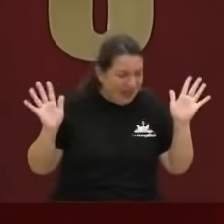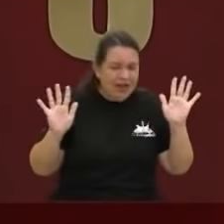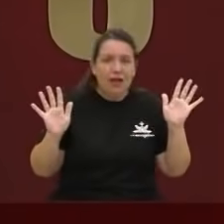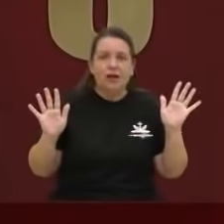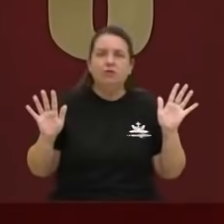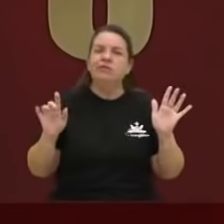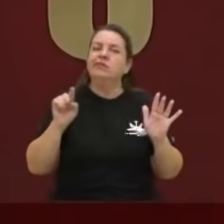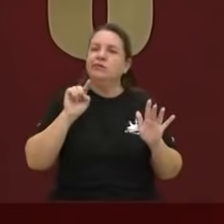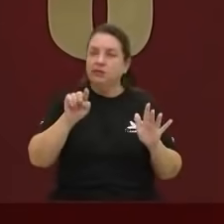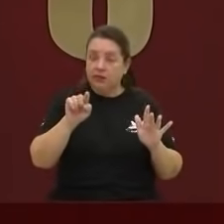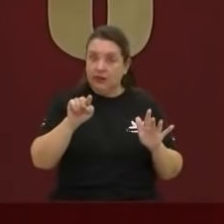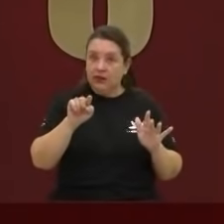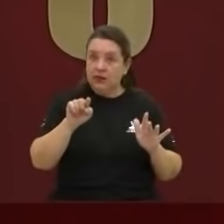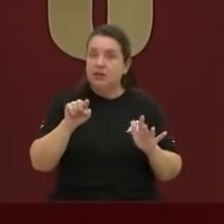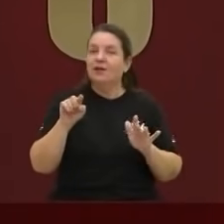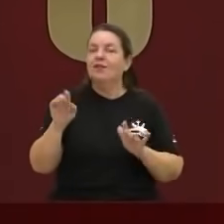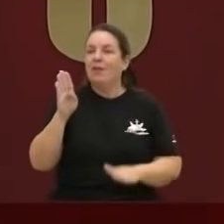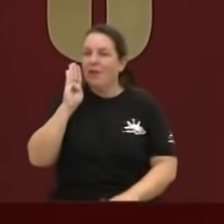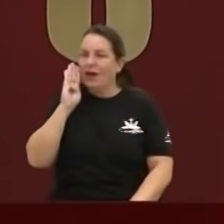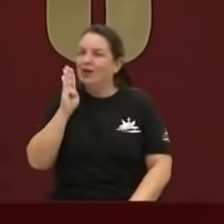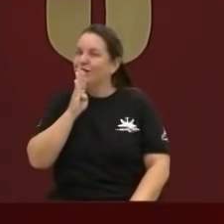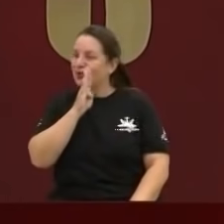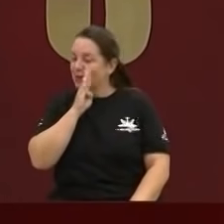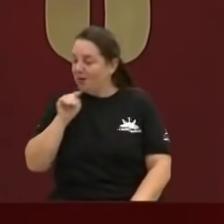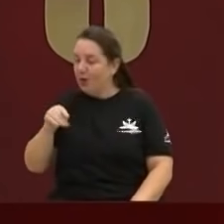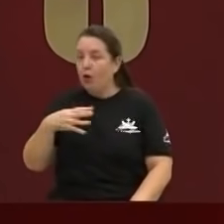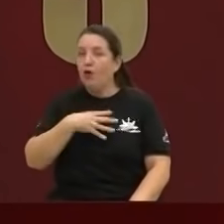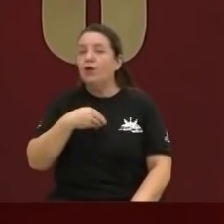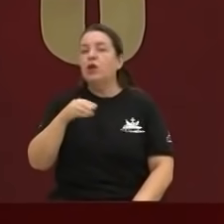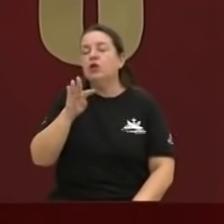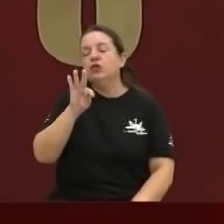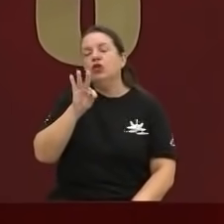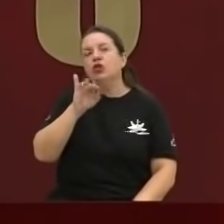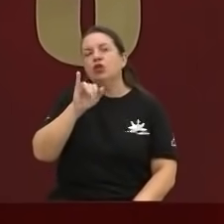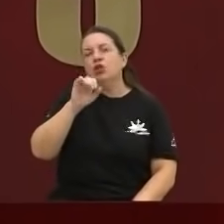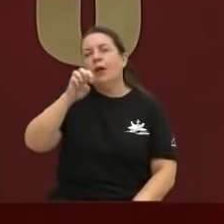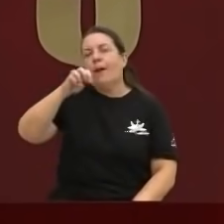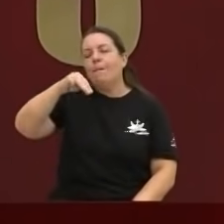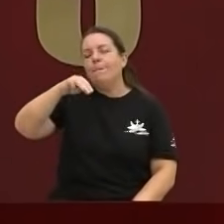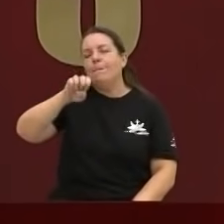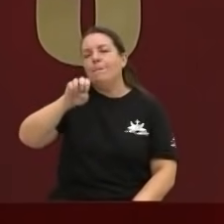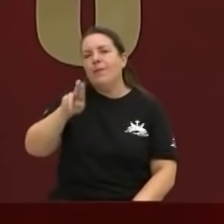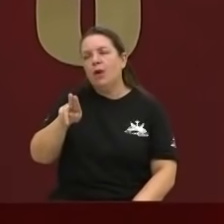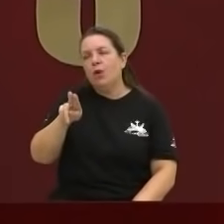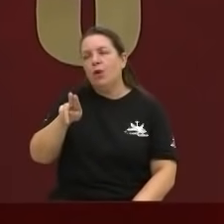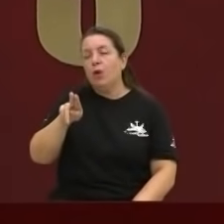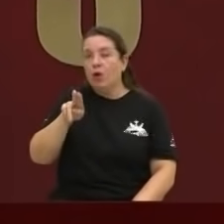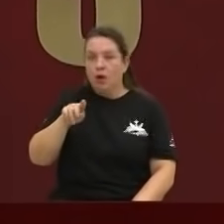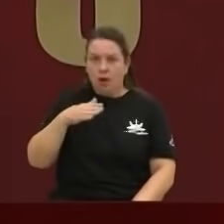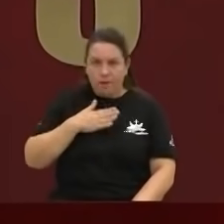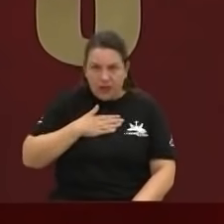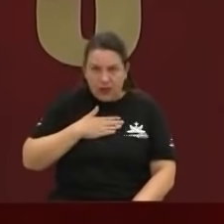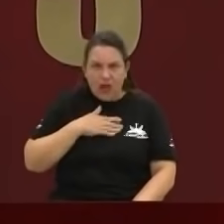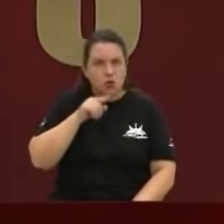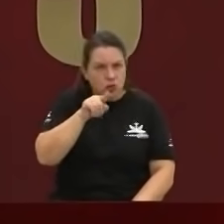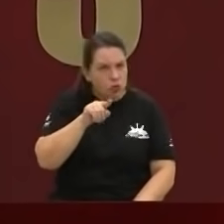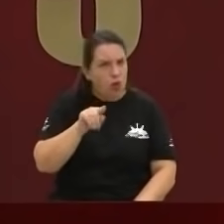Essa situação de Bartimeu, filho de Timeu, e pode ser a minha e a